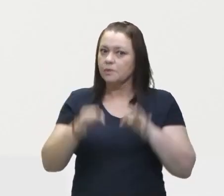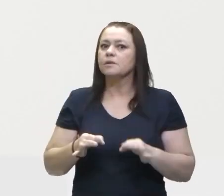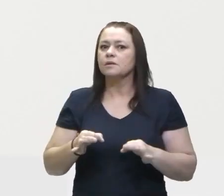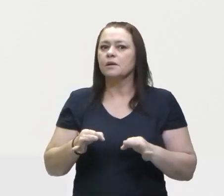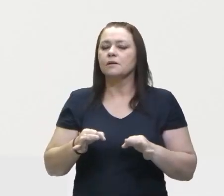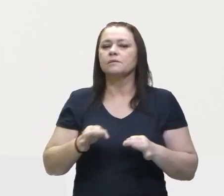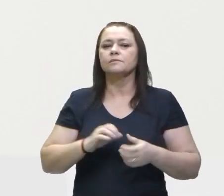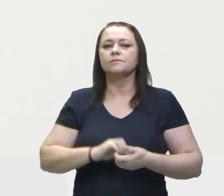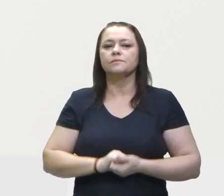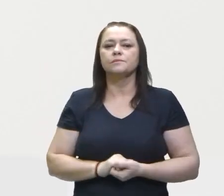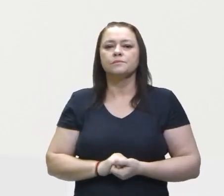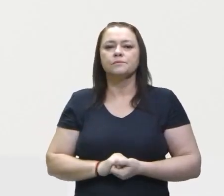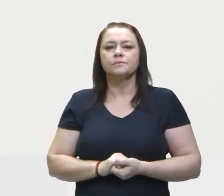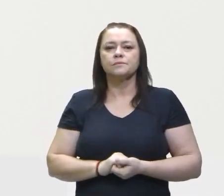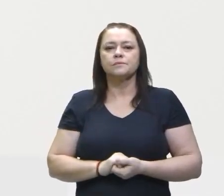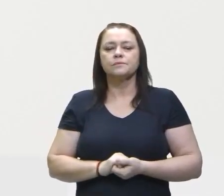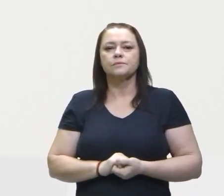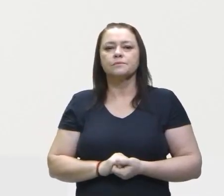aí.